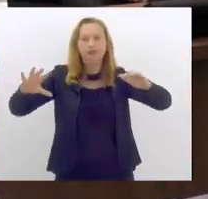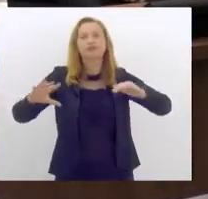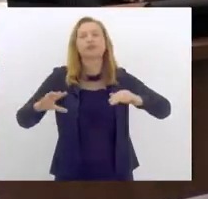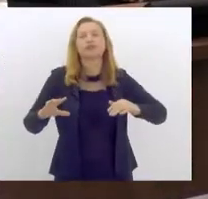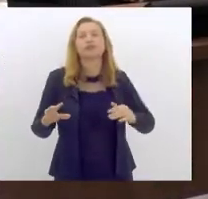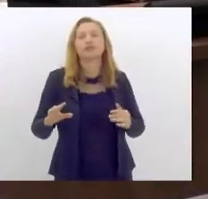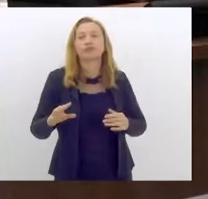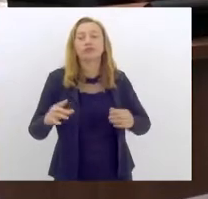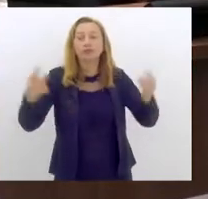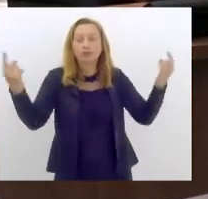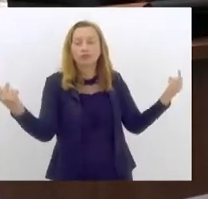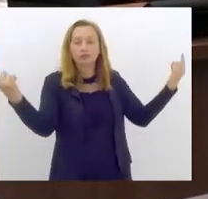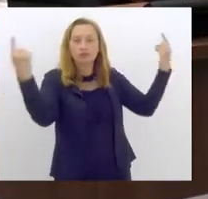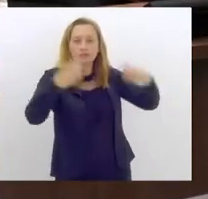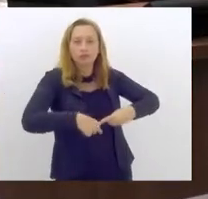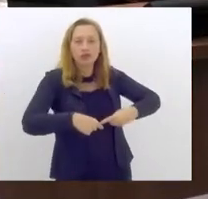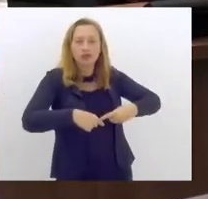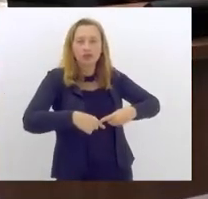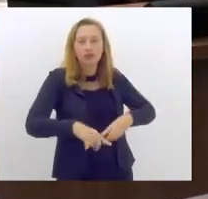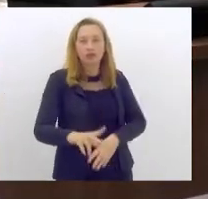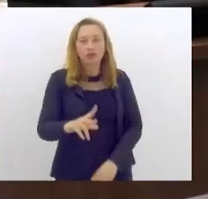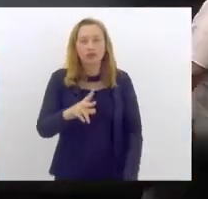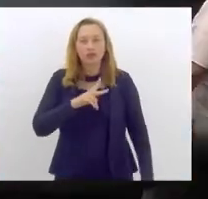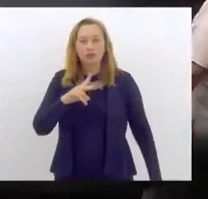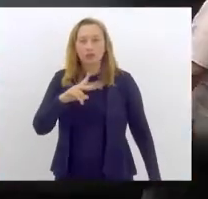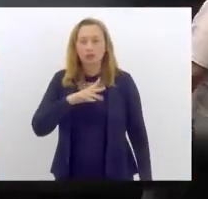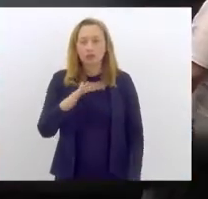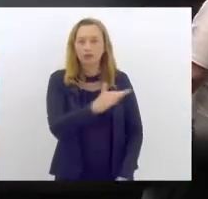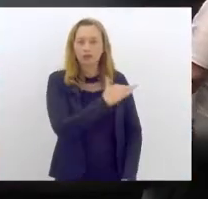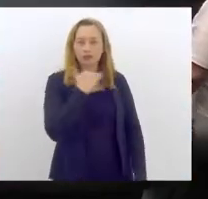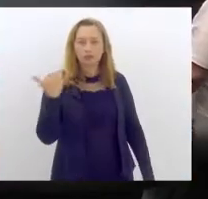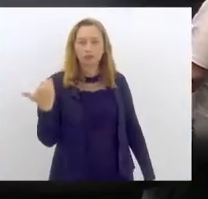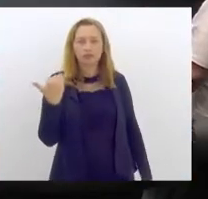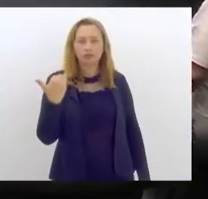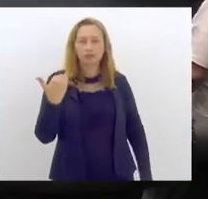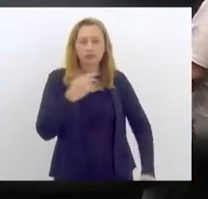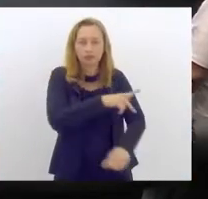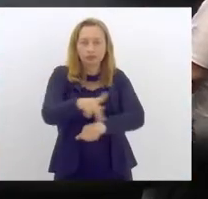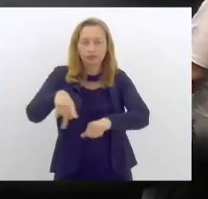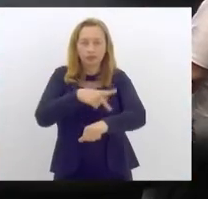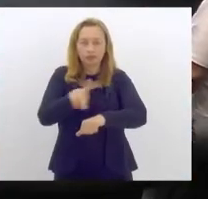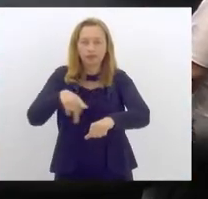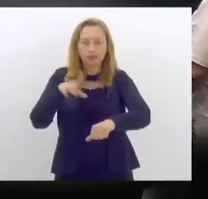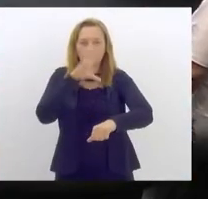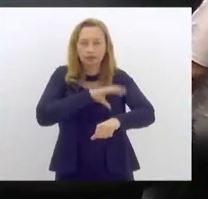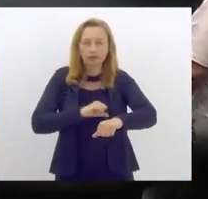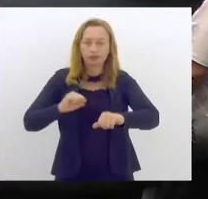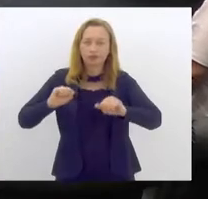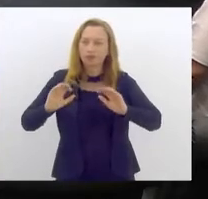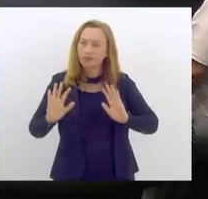a liberdade desafio nosso peito a própria morte